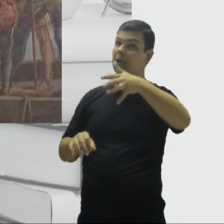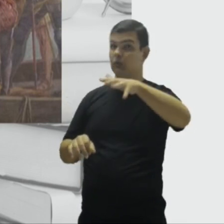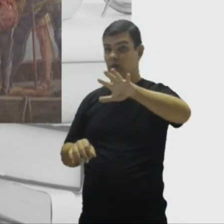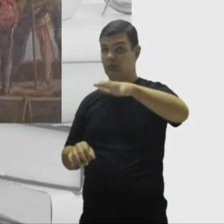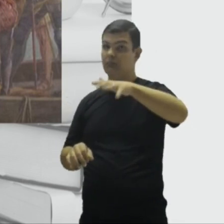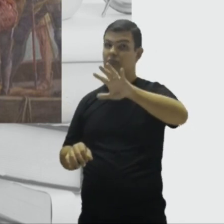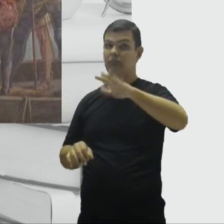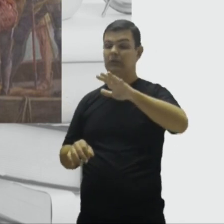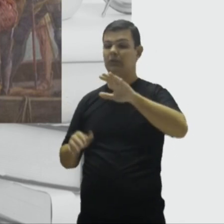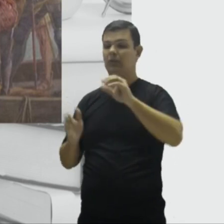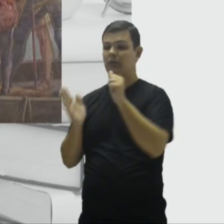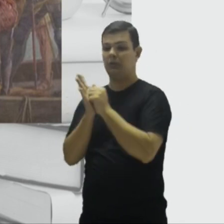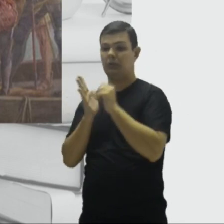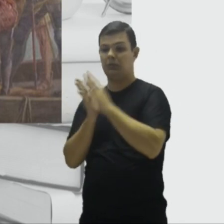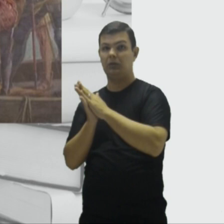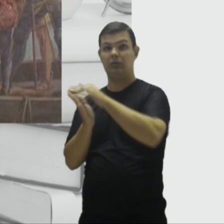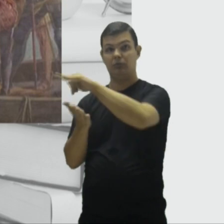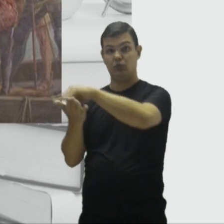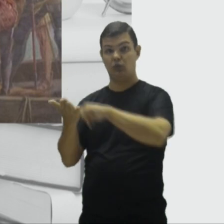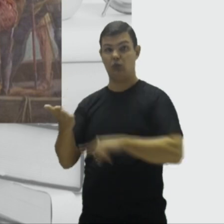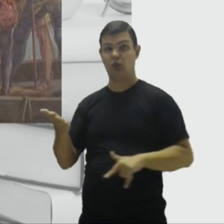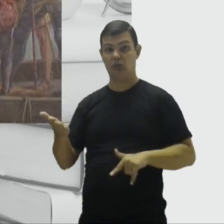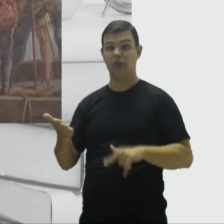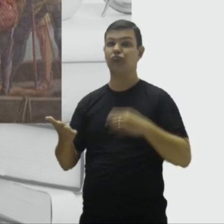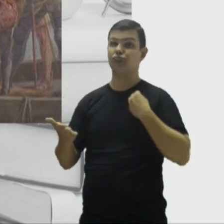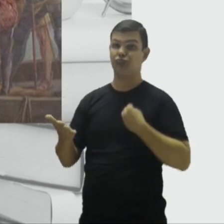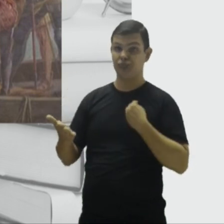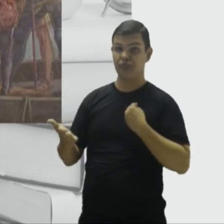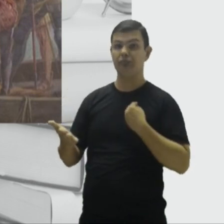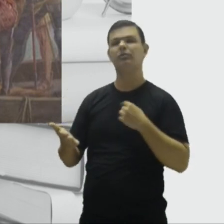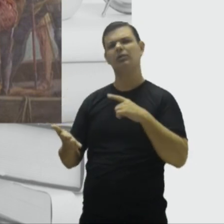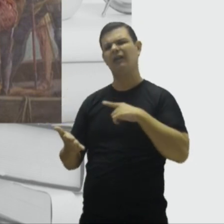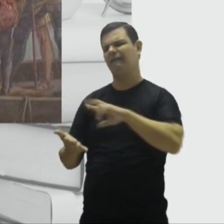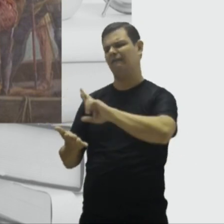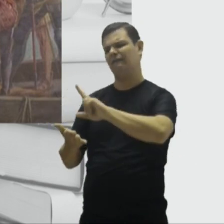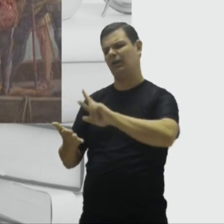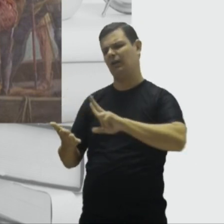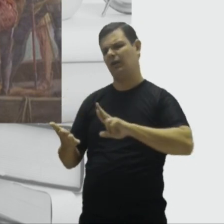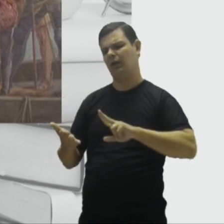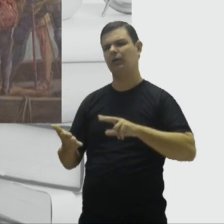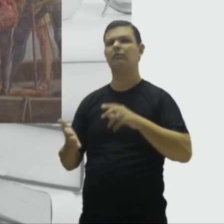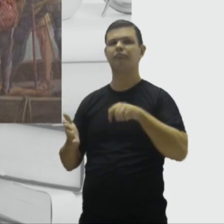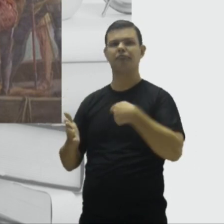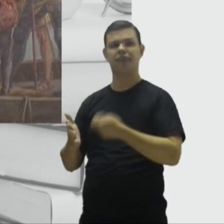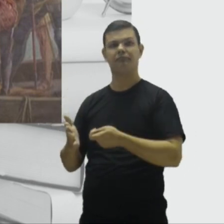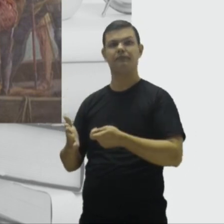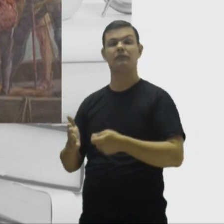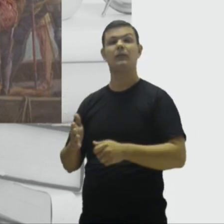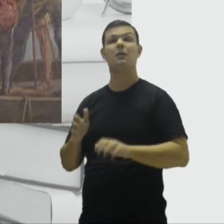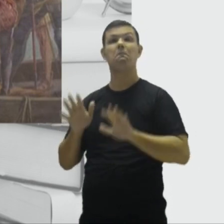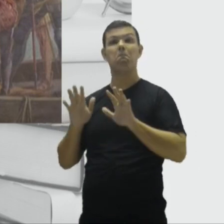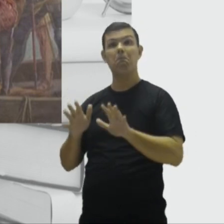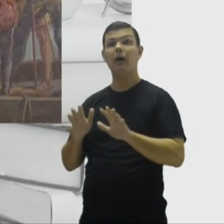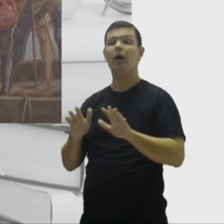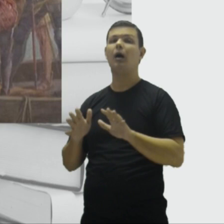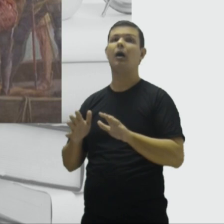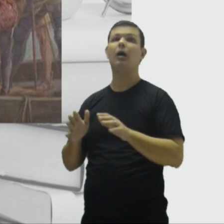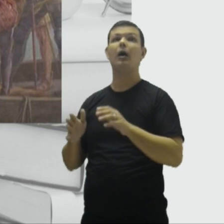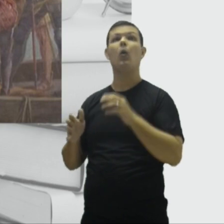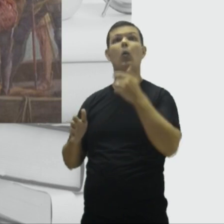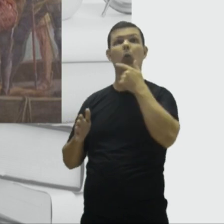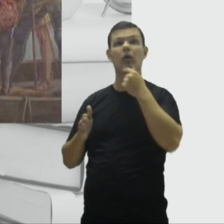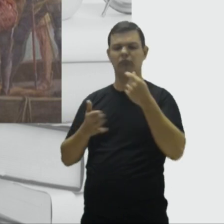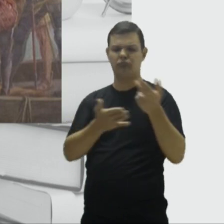aproximada, porque os documentos que existem vários documentos que tratam desse assunto. Mas esse pintor